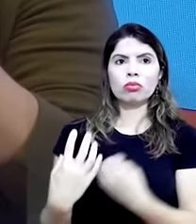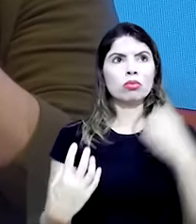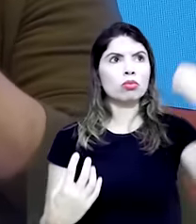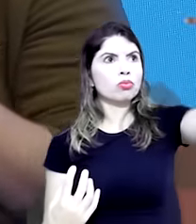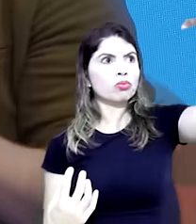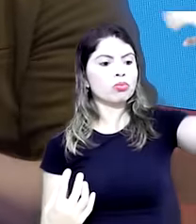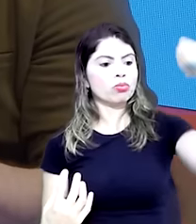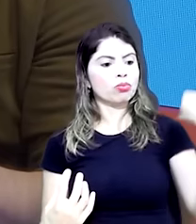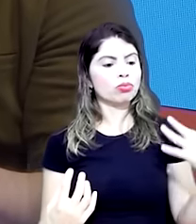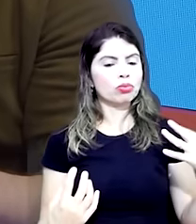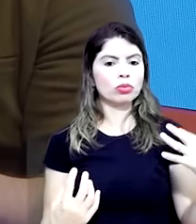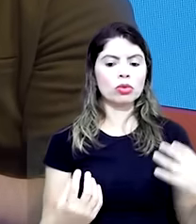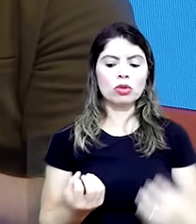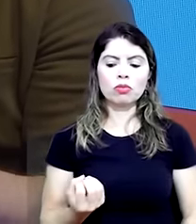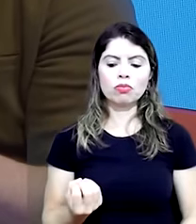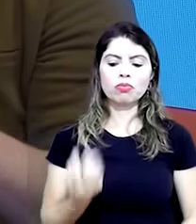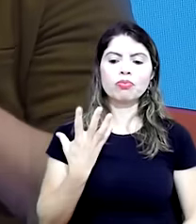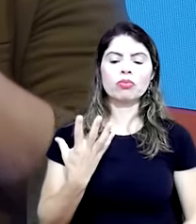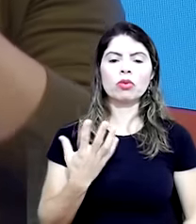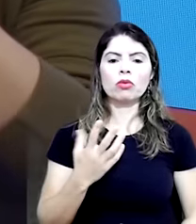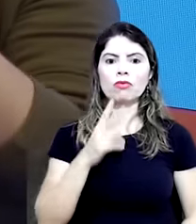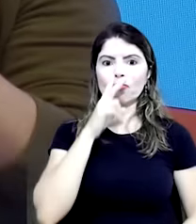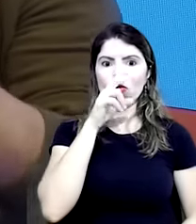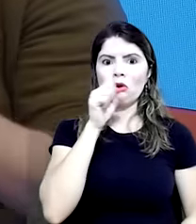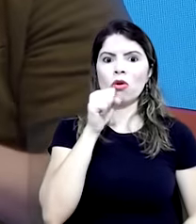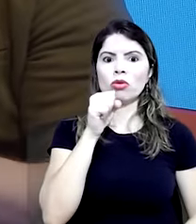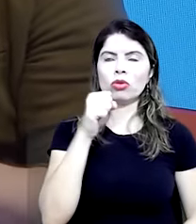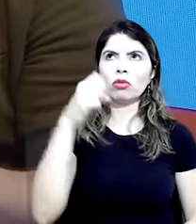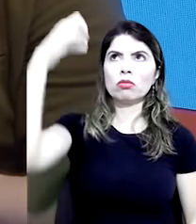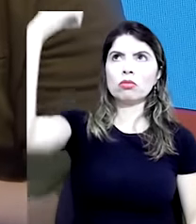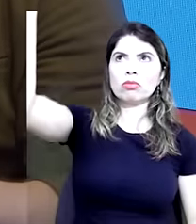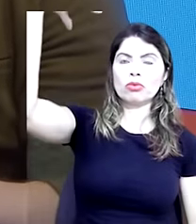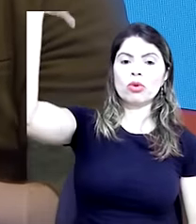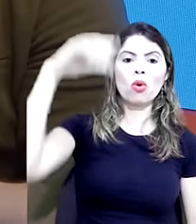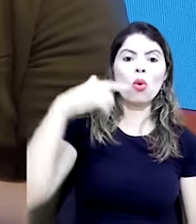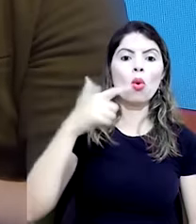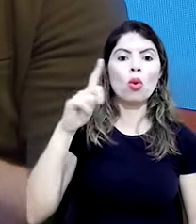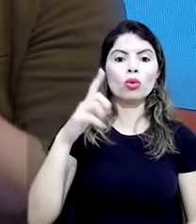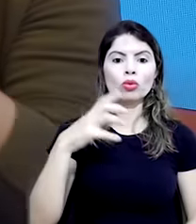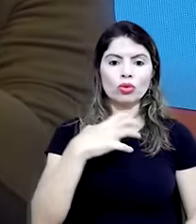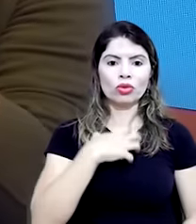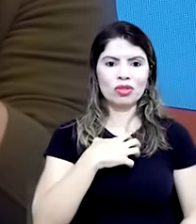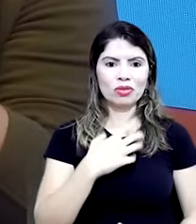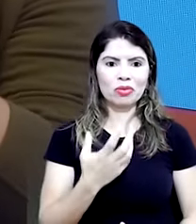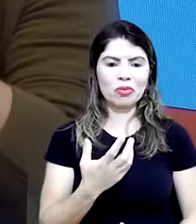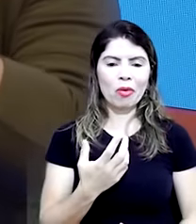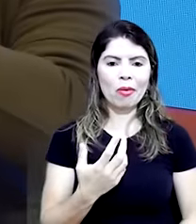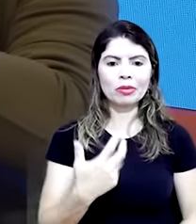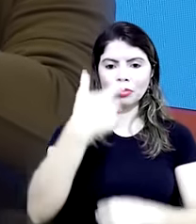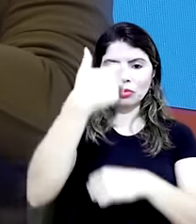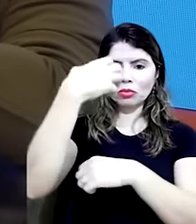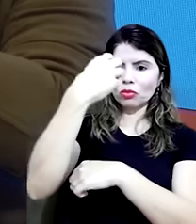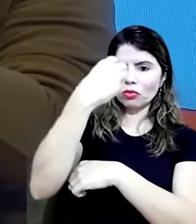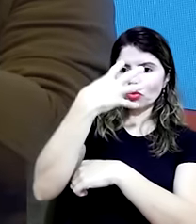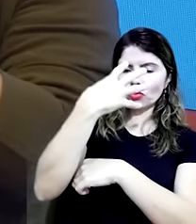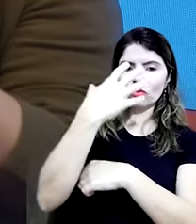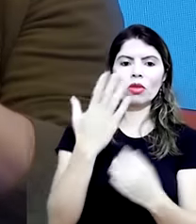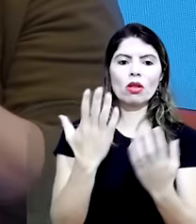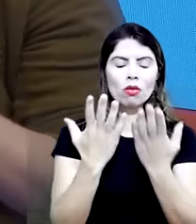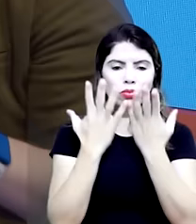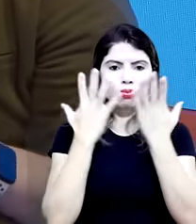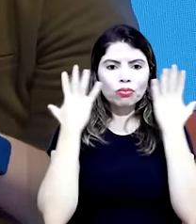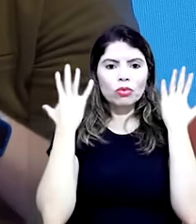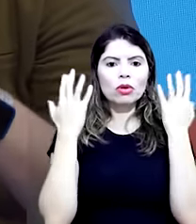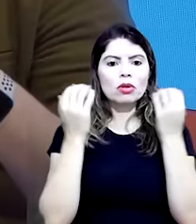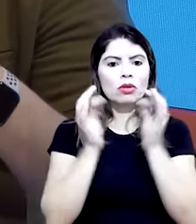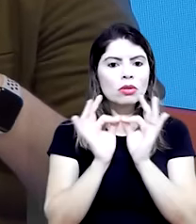imponente Se eu colocar ela mais de cima ela vai ter um outro efeito se eu colocar ela só de frente ela vai vai ter um um efeito que talvez pode deixar mais